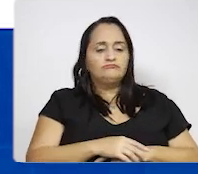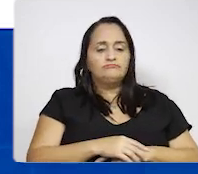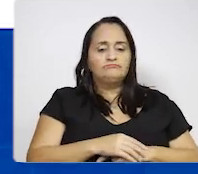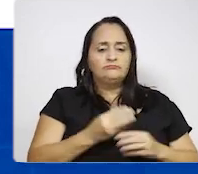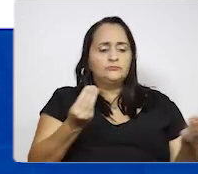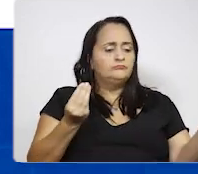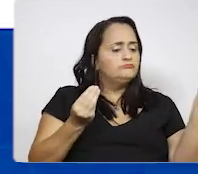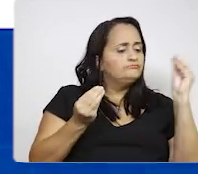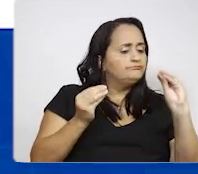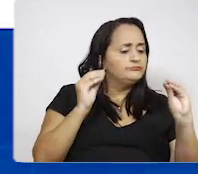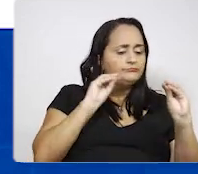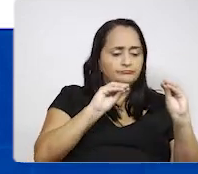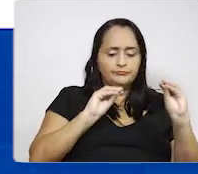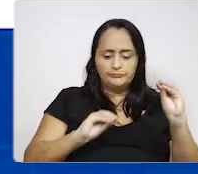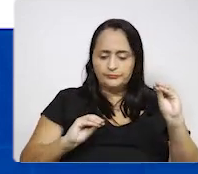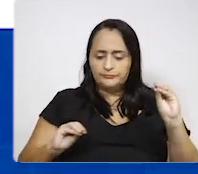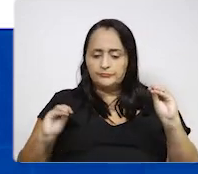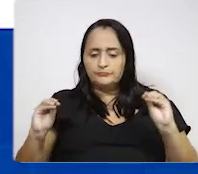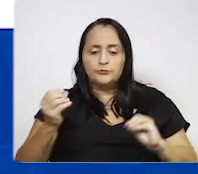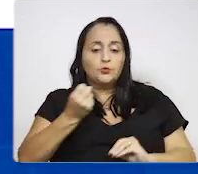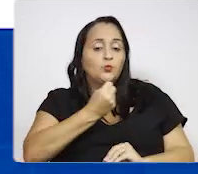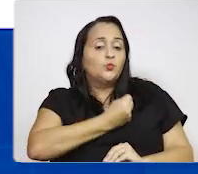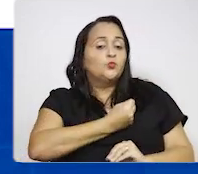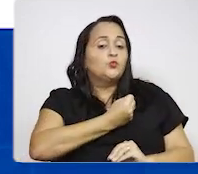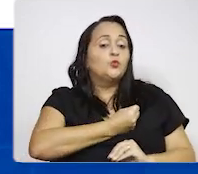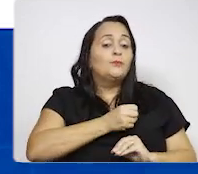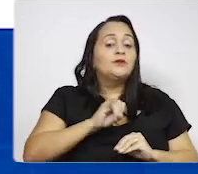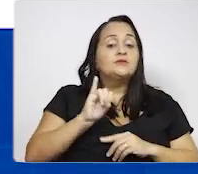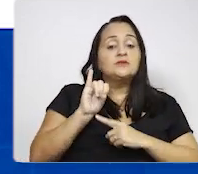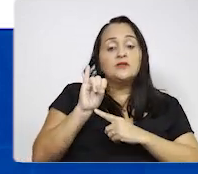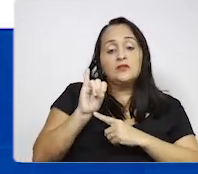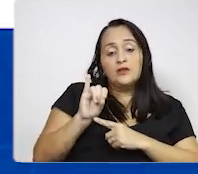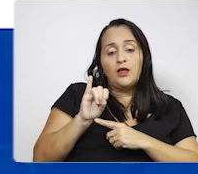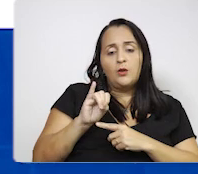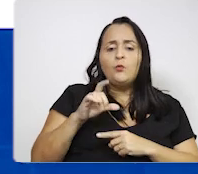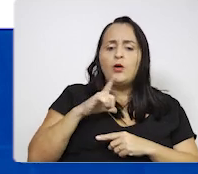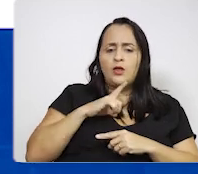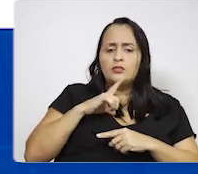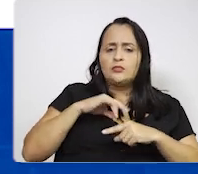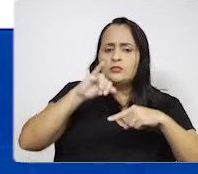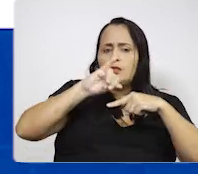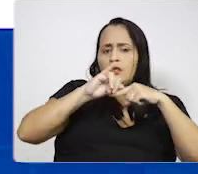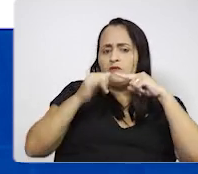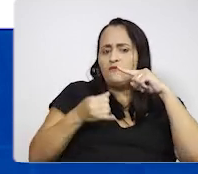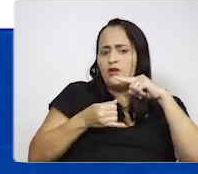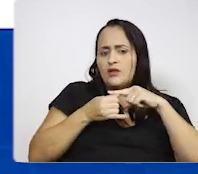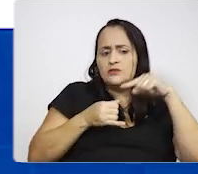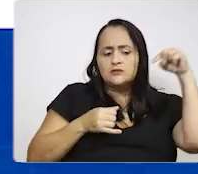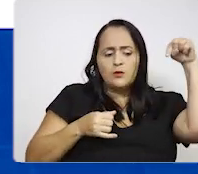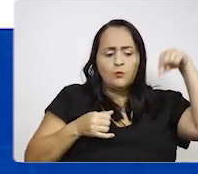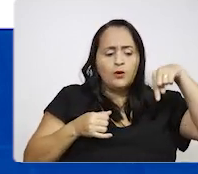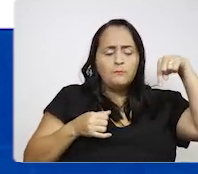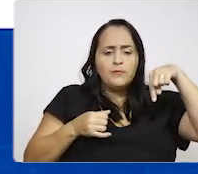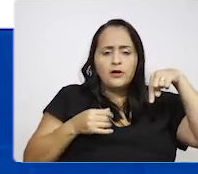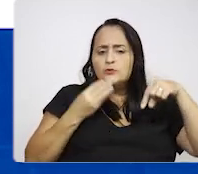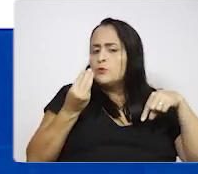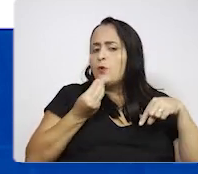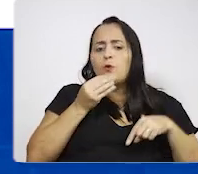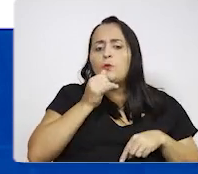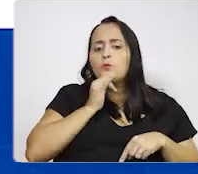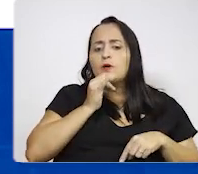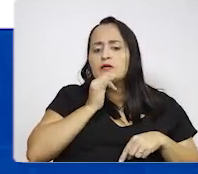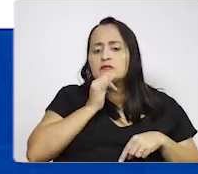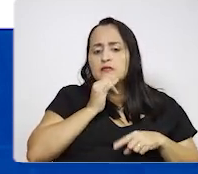com os números inteiros, entre os quais se encontra cada uma das frações abaixo, como no exemplo a